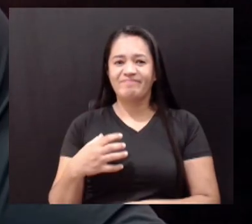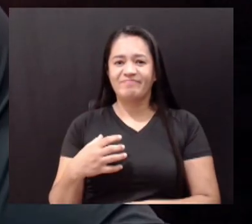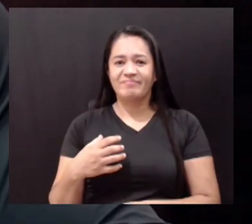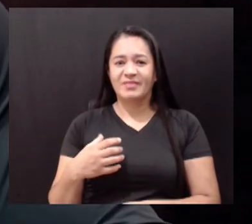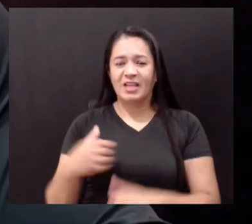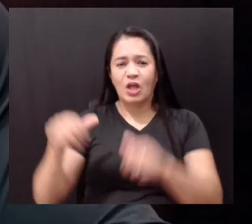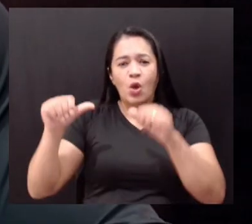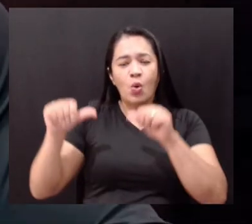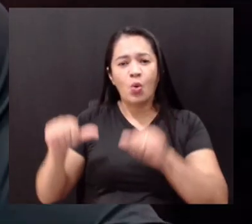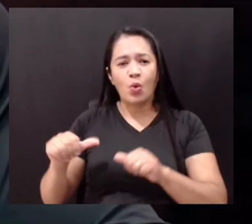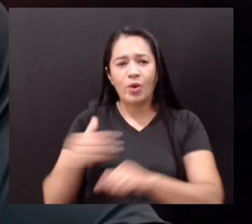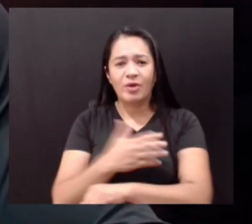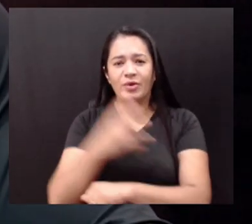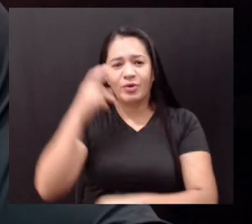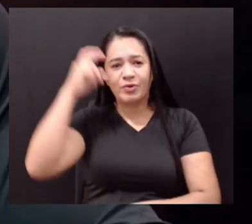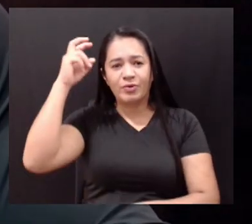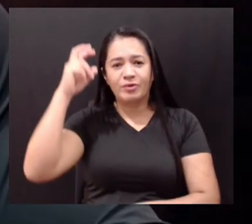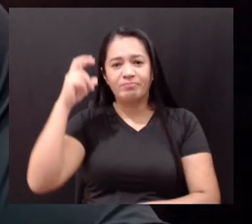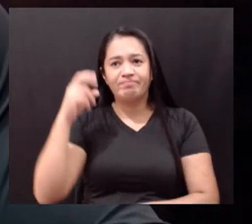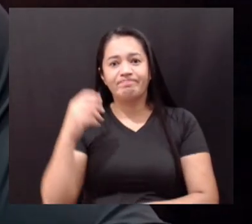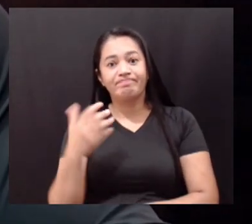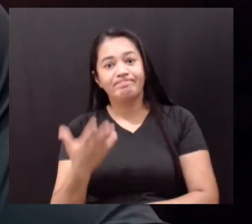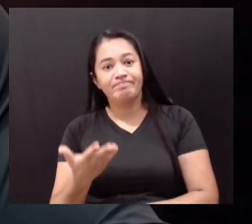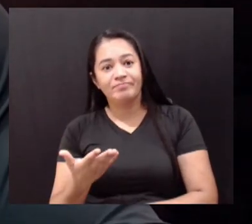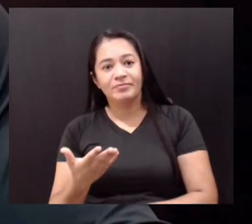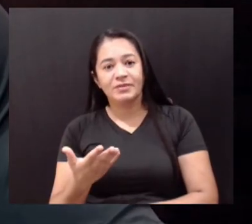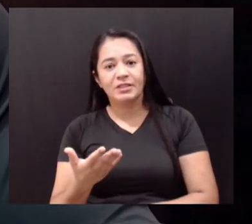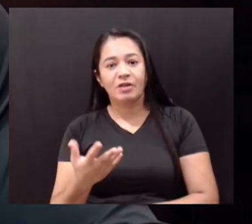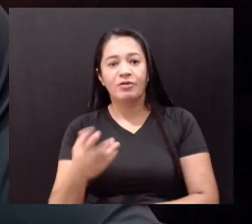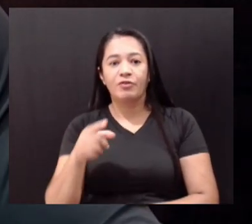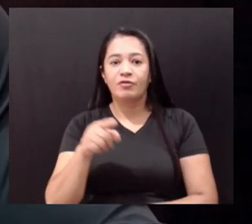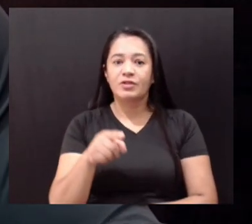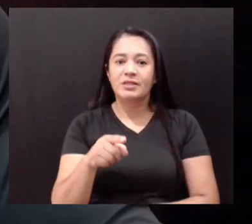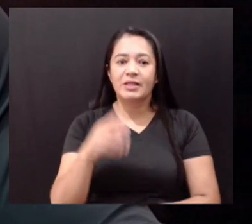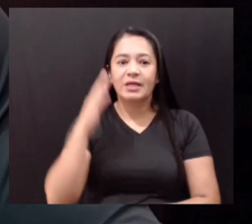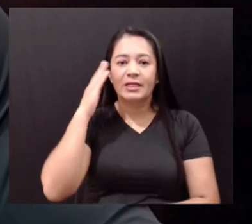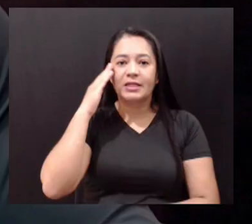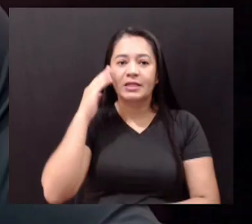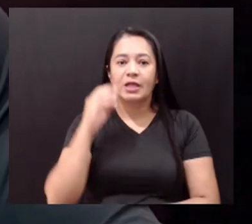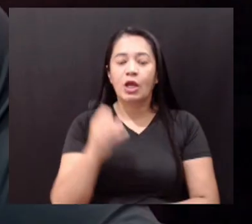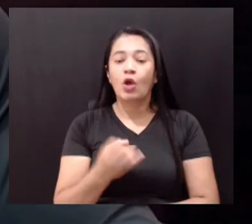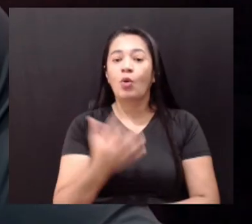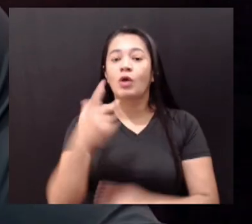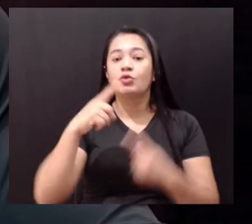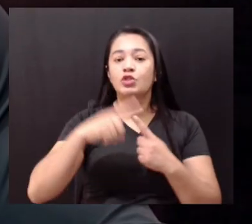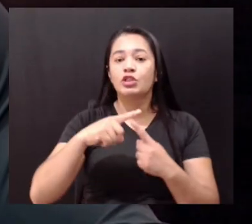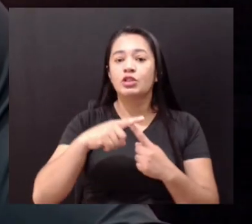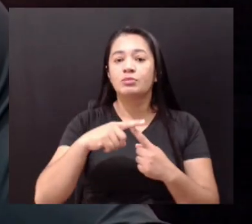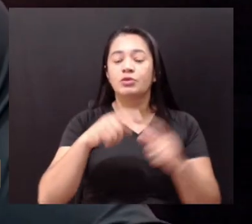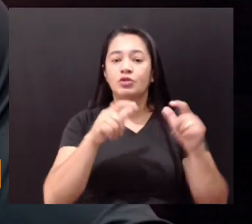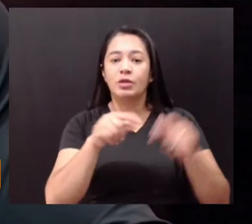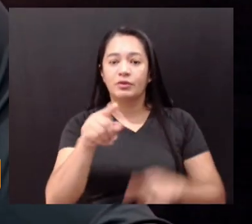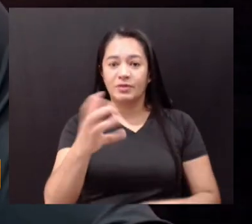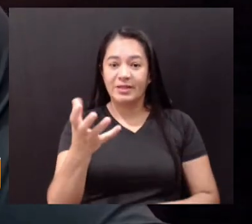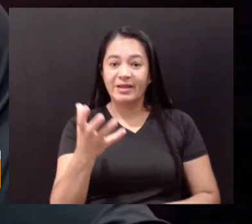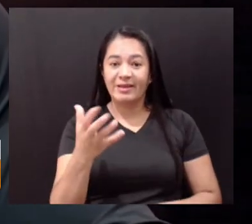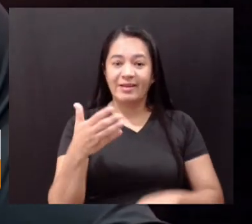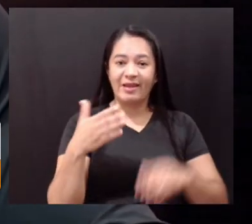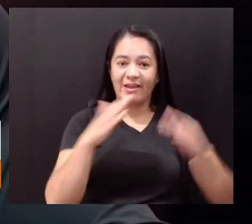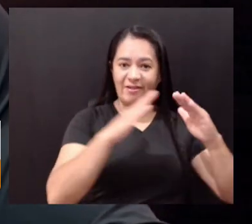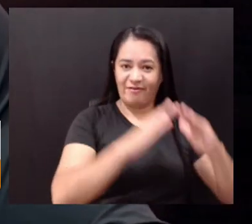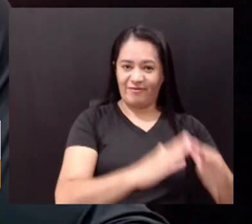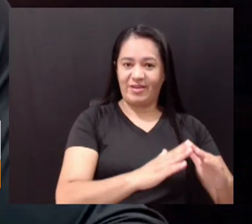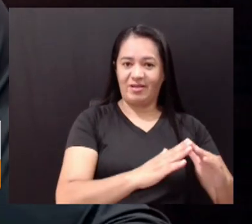cultura, talvez faça sentido você entender qual que é o tipo de ambiente que você gostaria de estar presente, né? O que que de fato vai